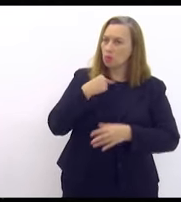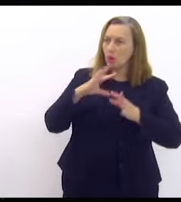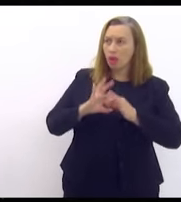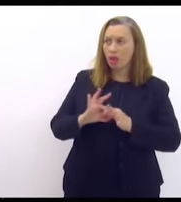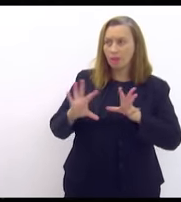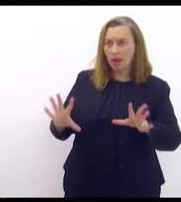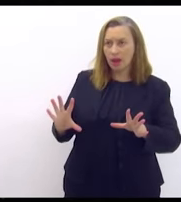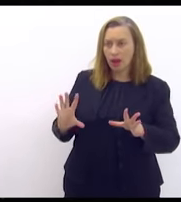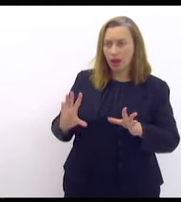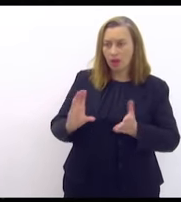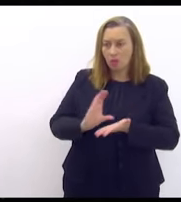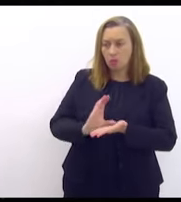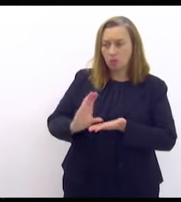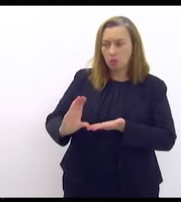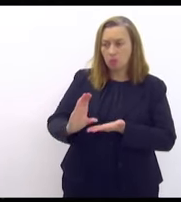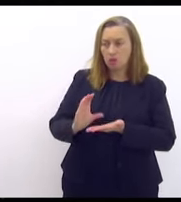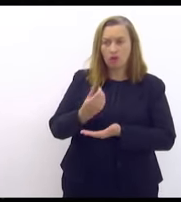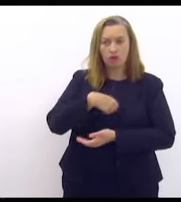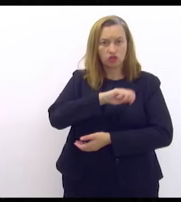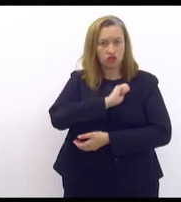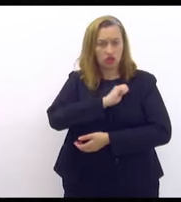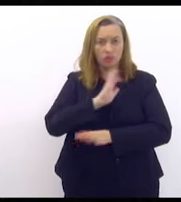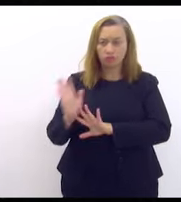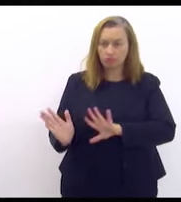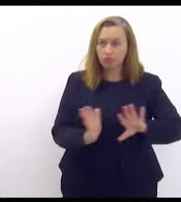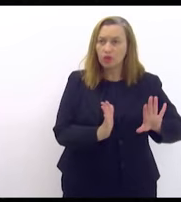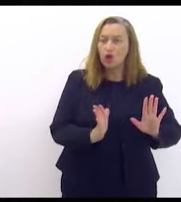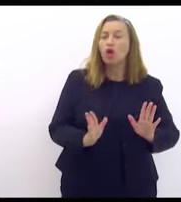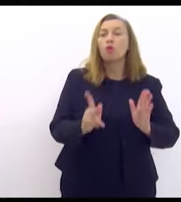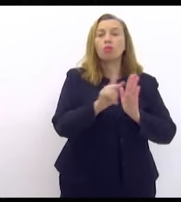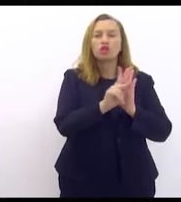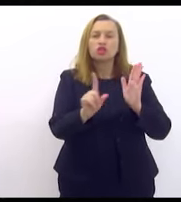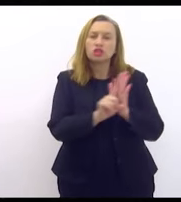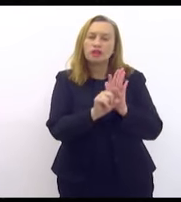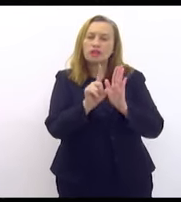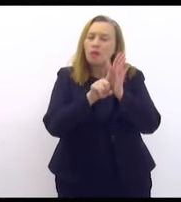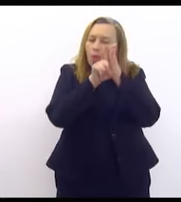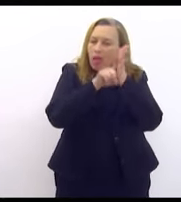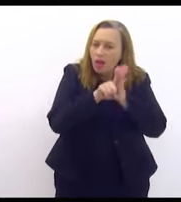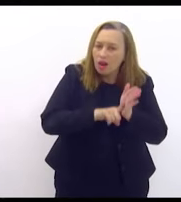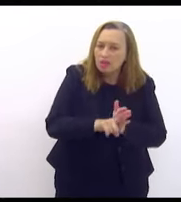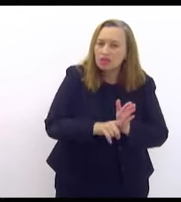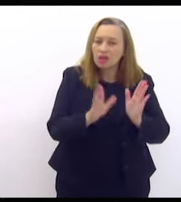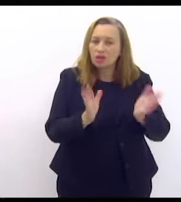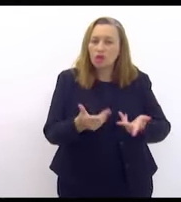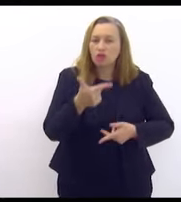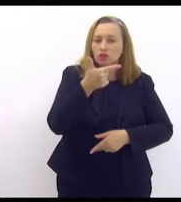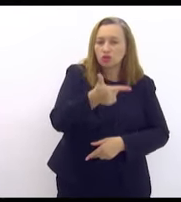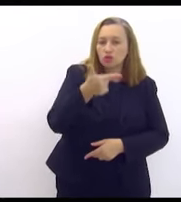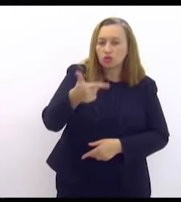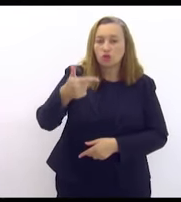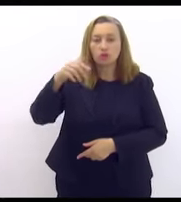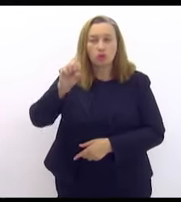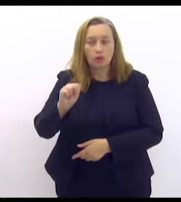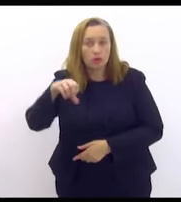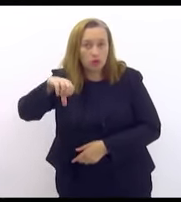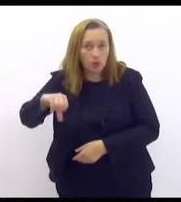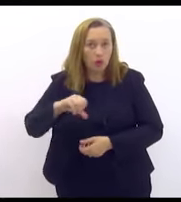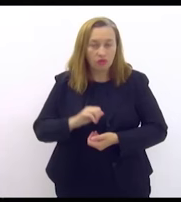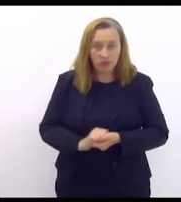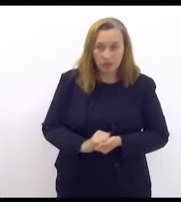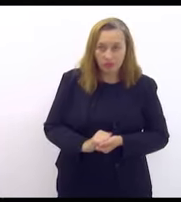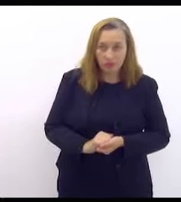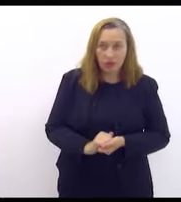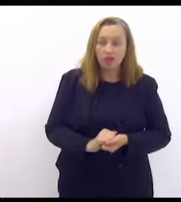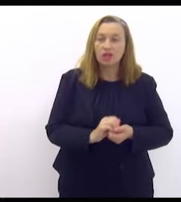do benefício fiscal. O projeto de lei que estamos analisando agora, o 2289, ele estima não só